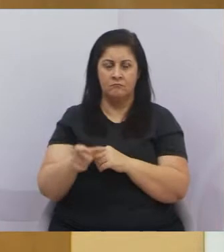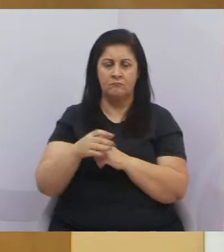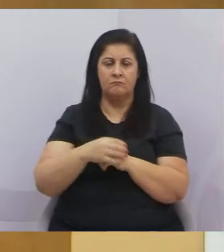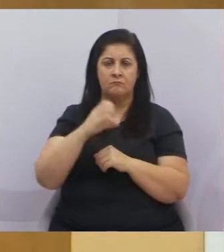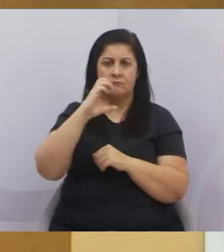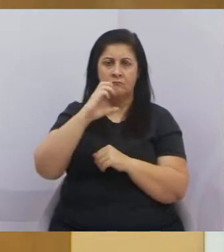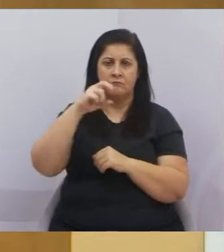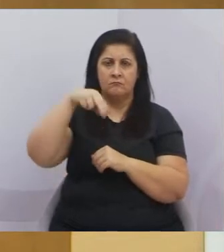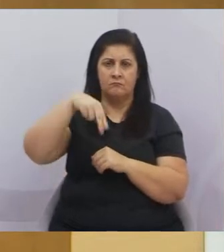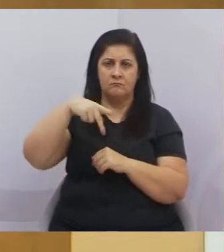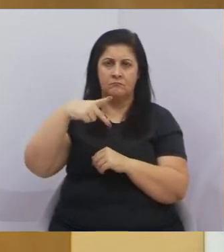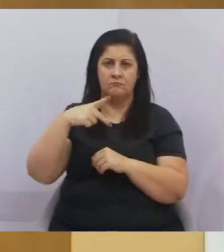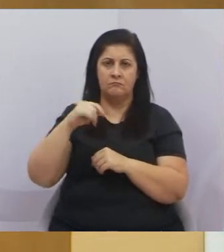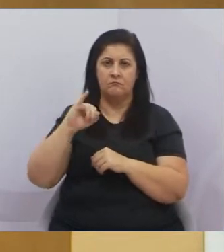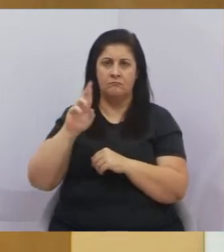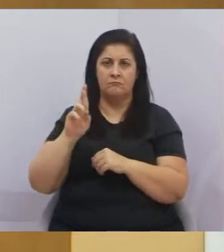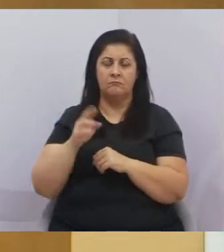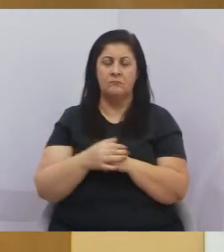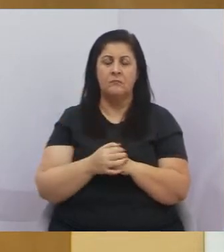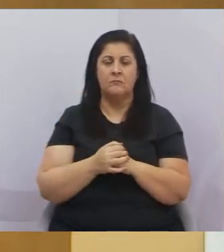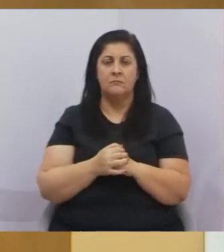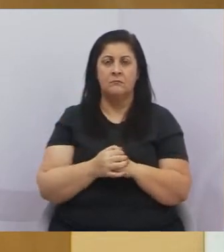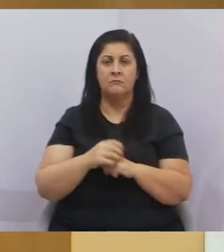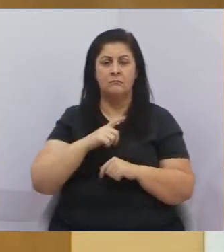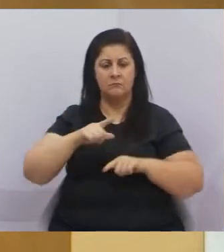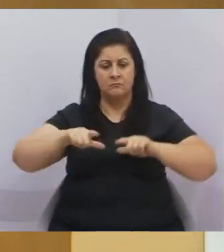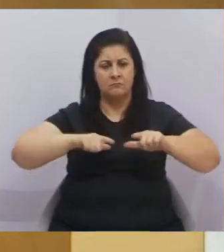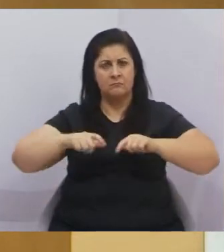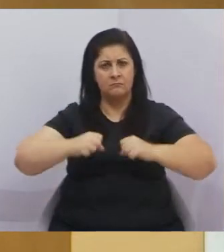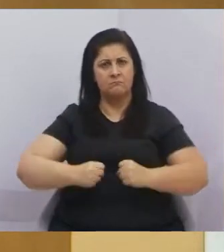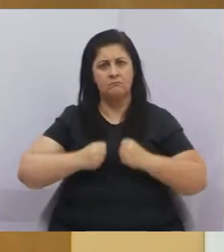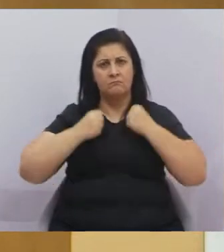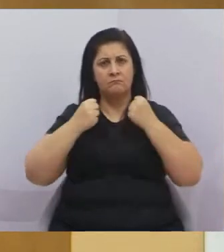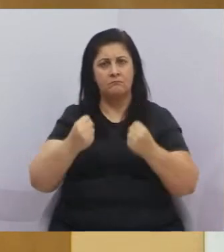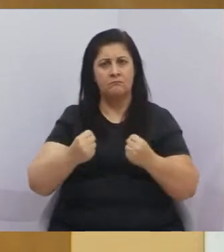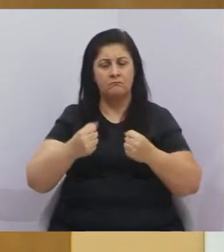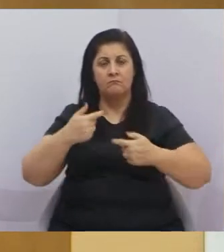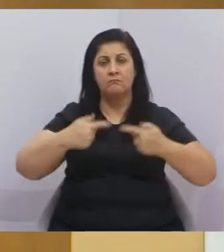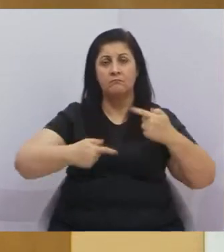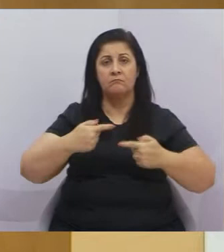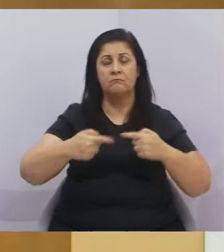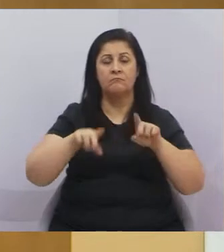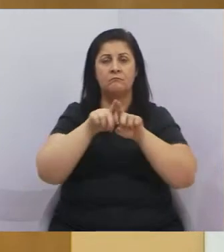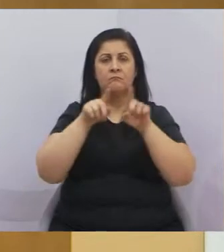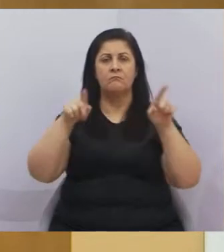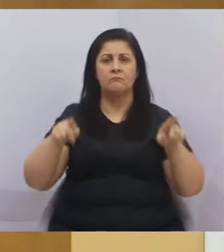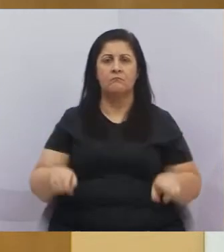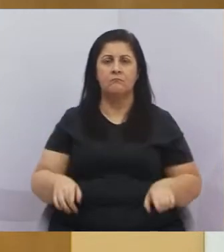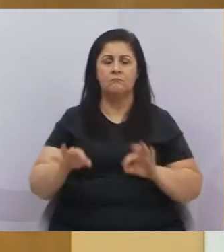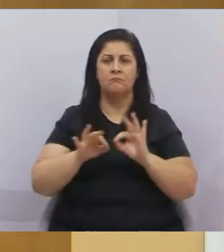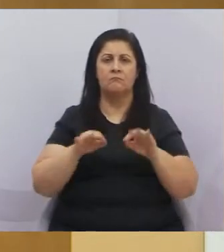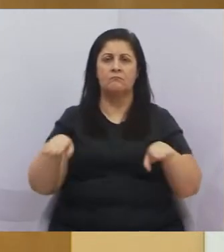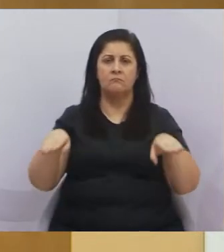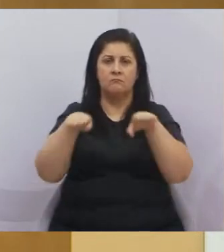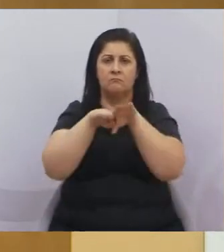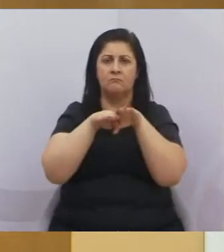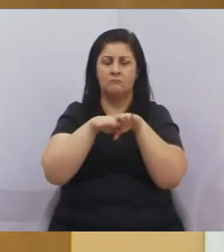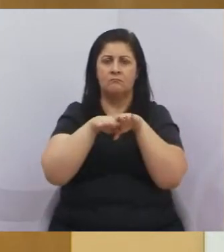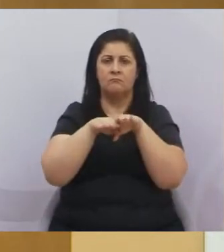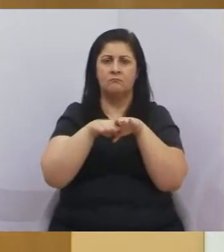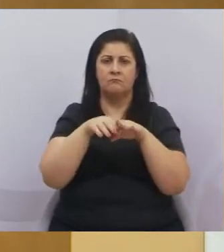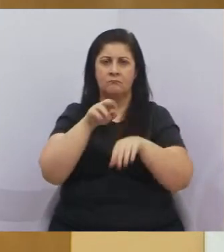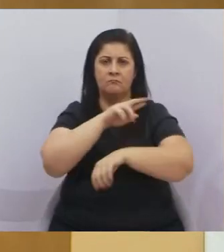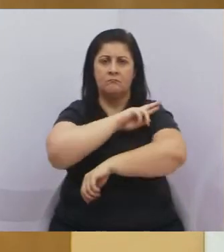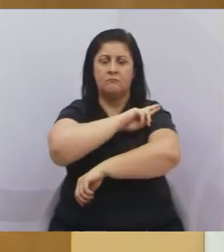CMPIR, terá papel ativo na formulação das políticas públicas voltadas à promoção da igualdade racial.